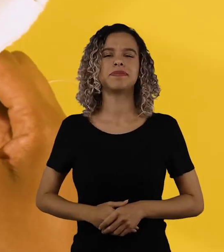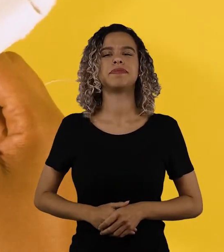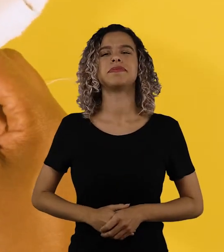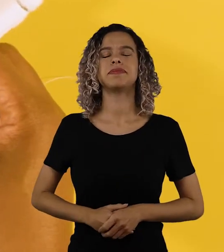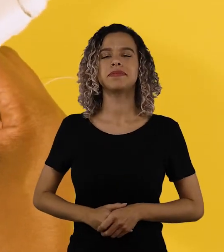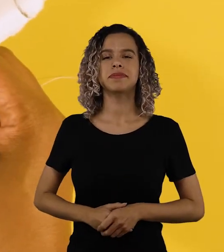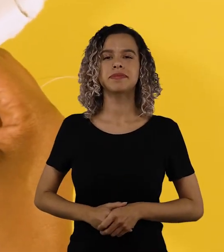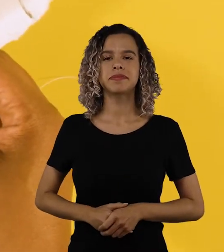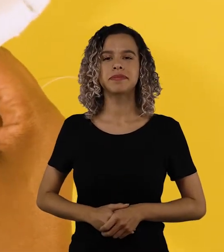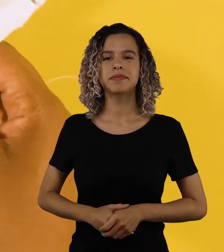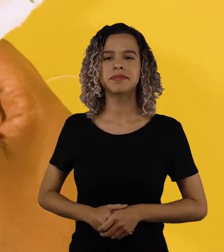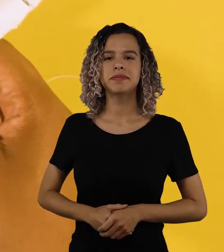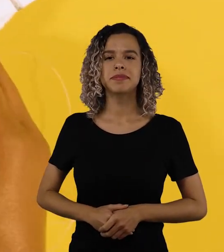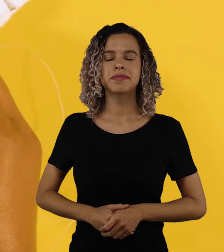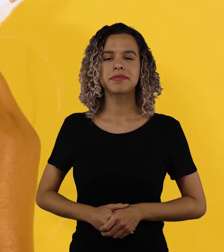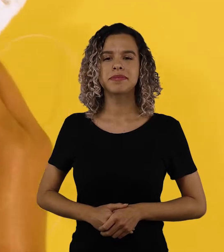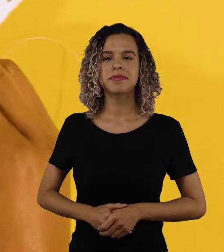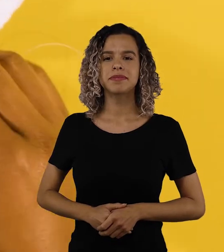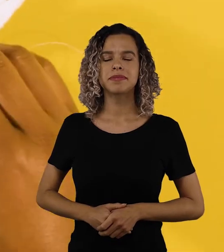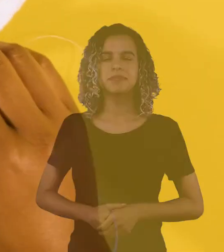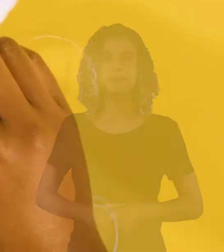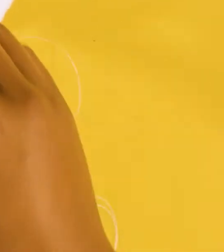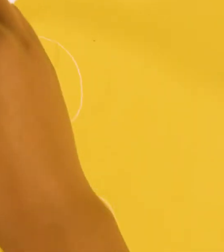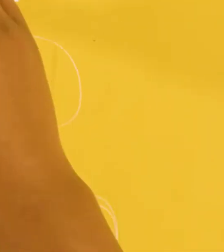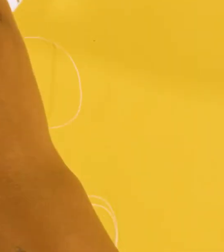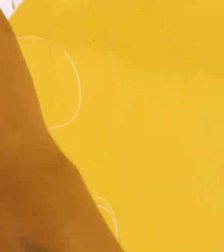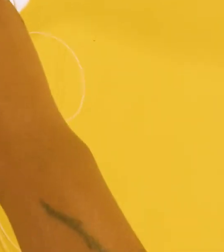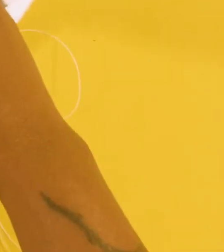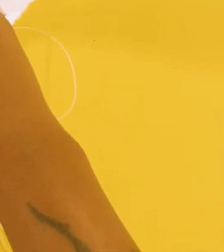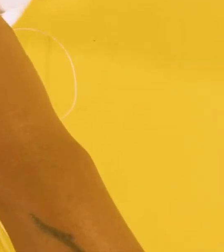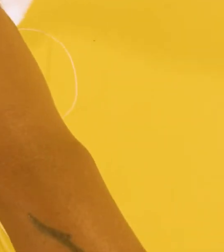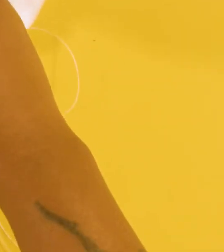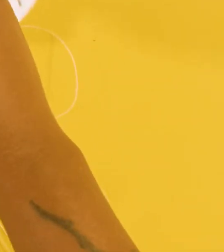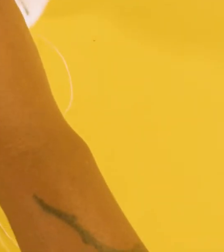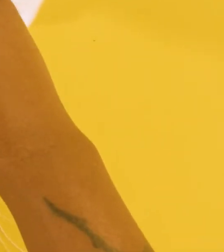mais bonito e mais detalhado fica a nossa estampa.